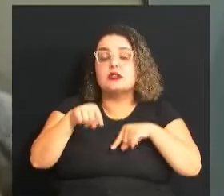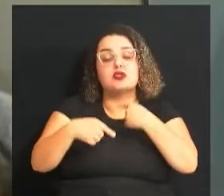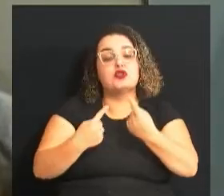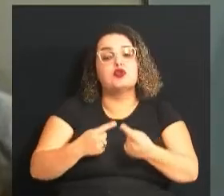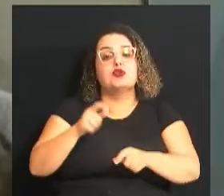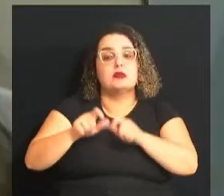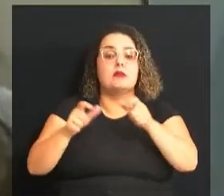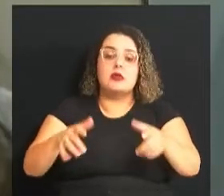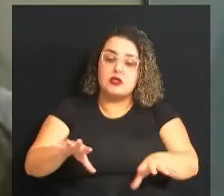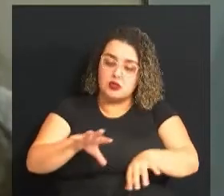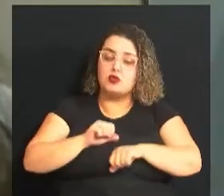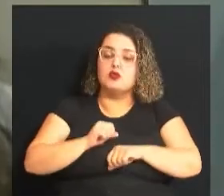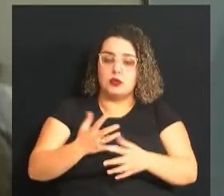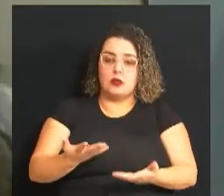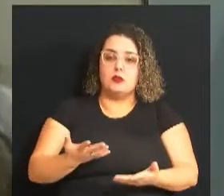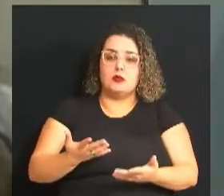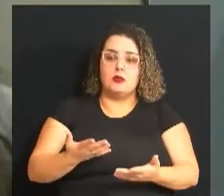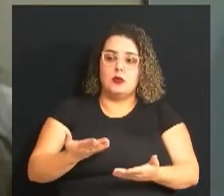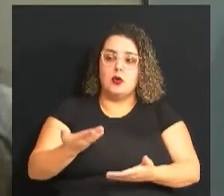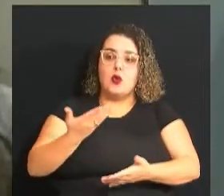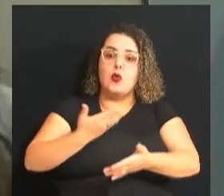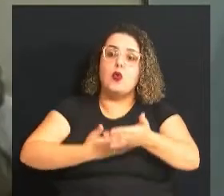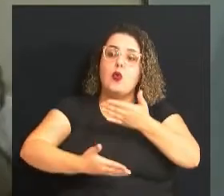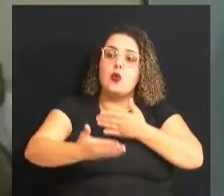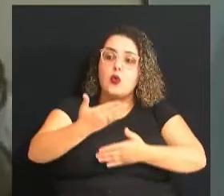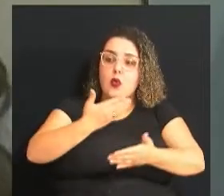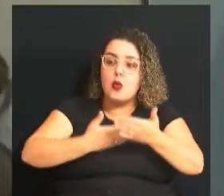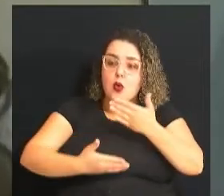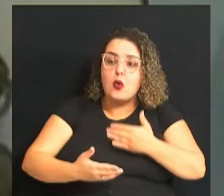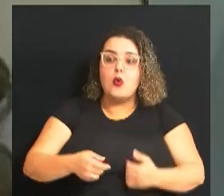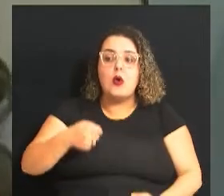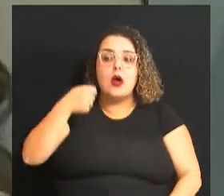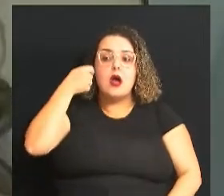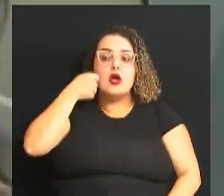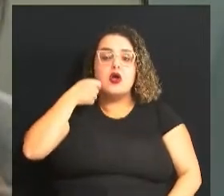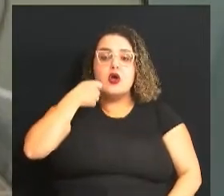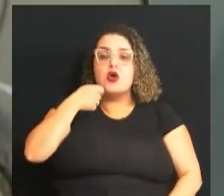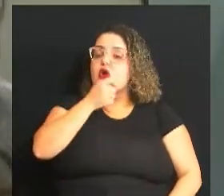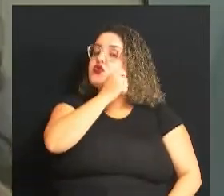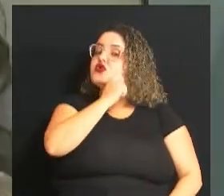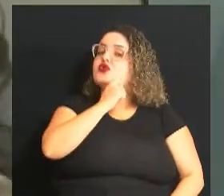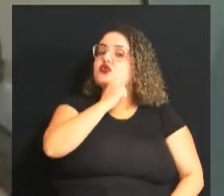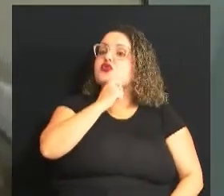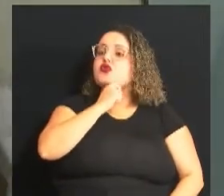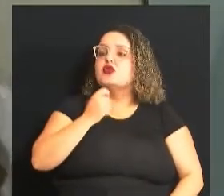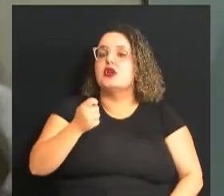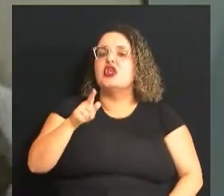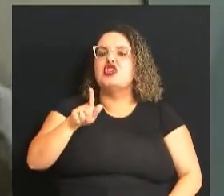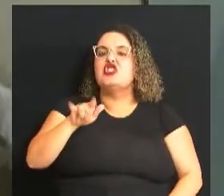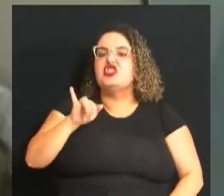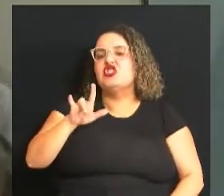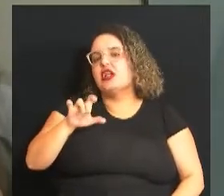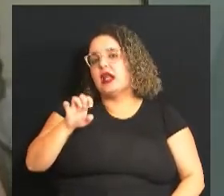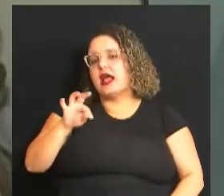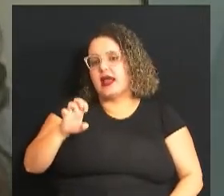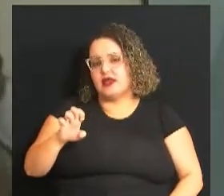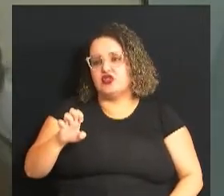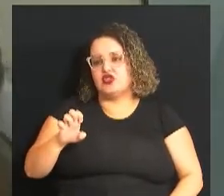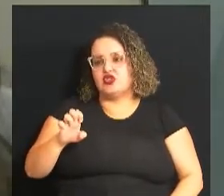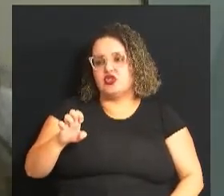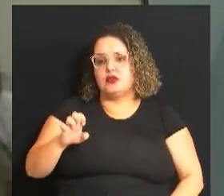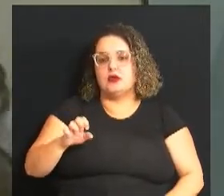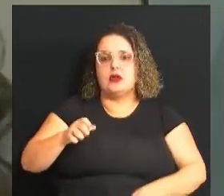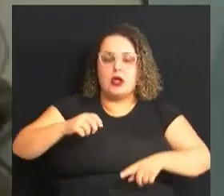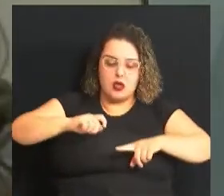contaminada. Então, o compartilhamento de gilete, né, Prestobarba, compartilhamento de